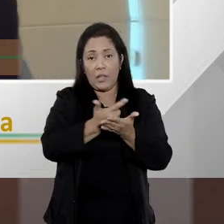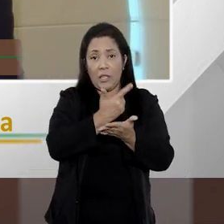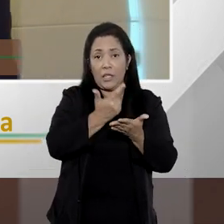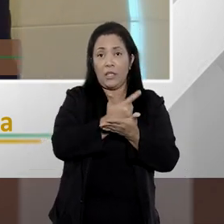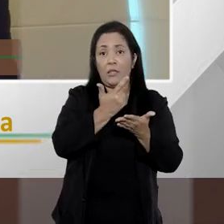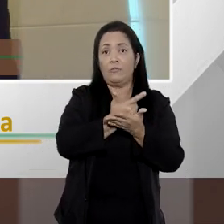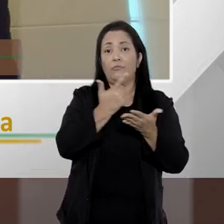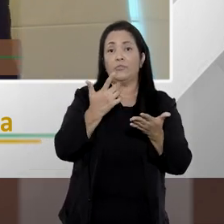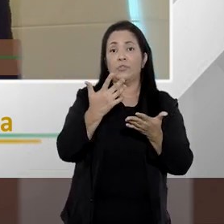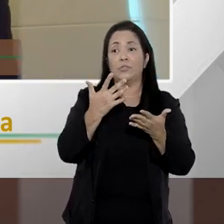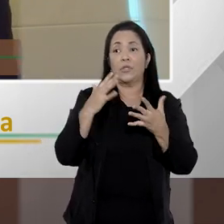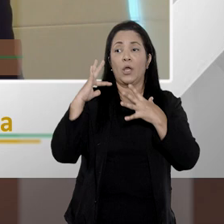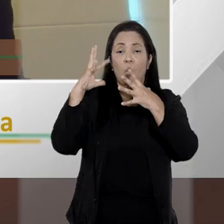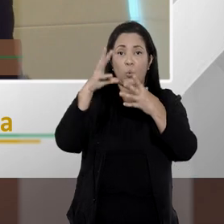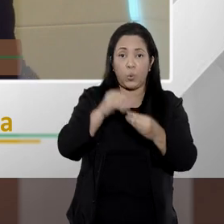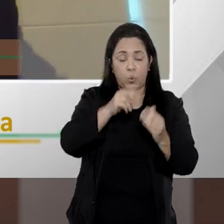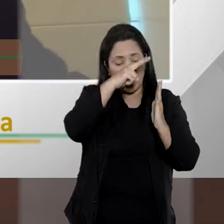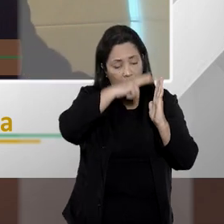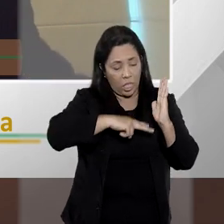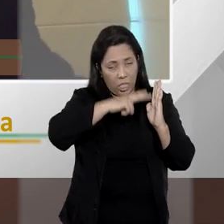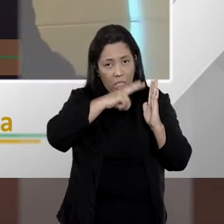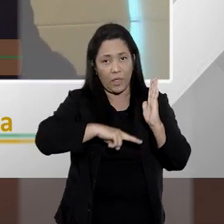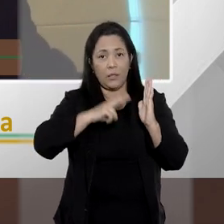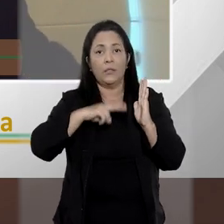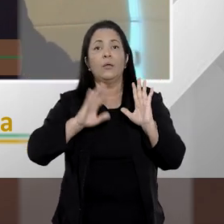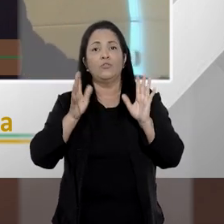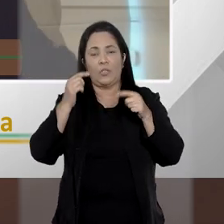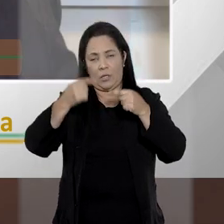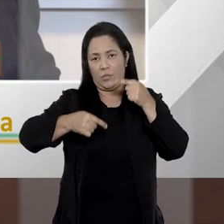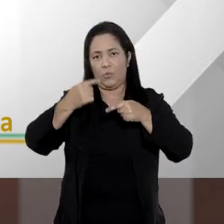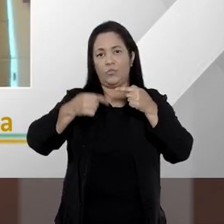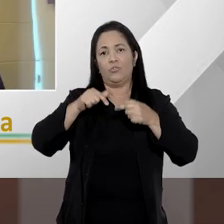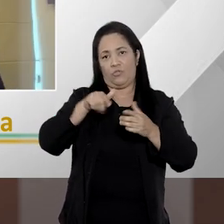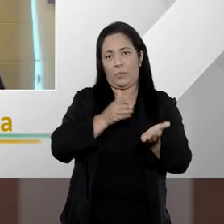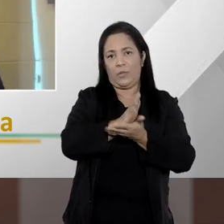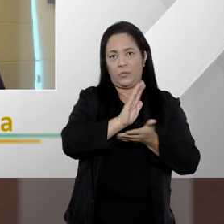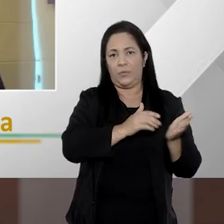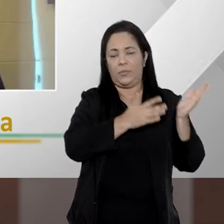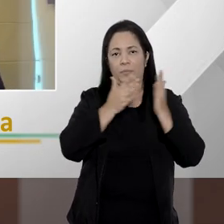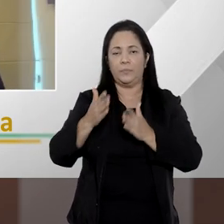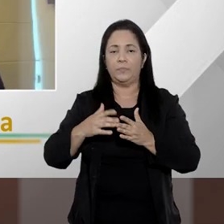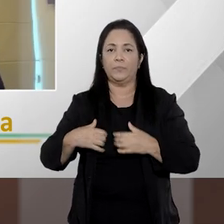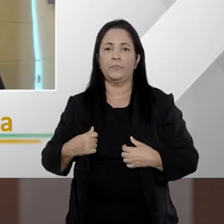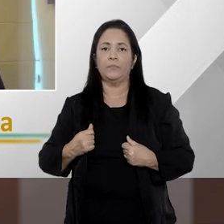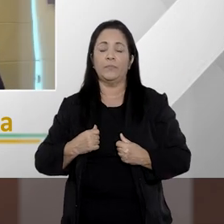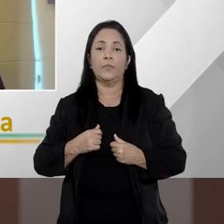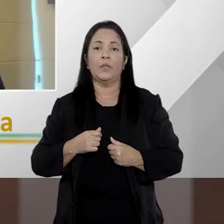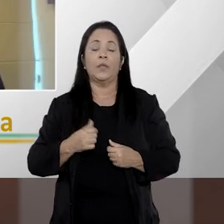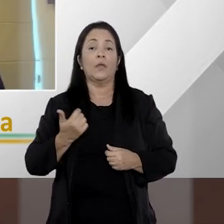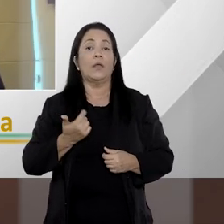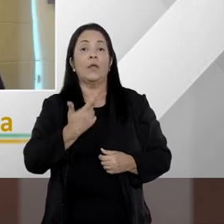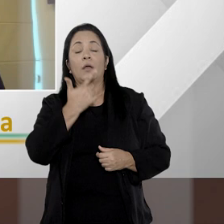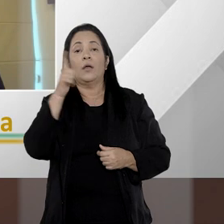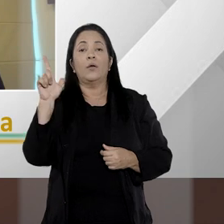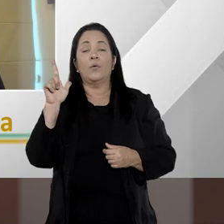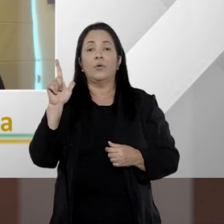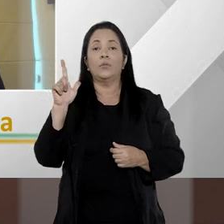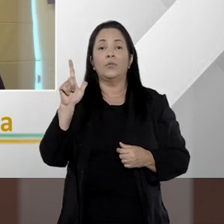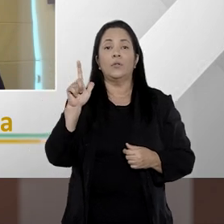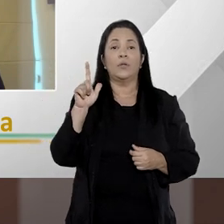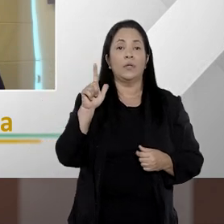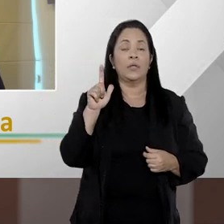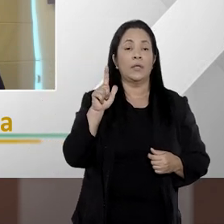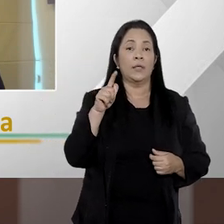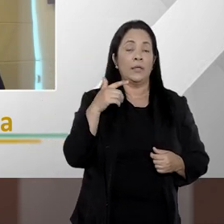resenhas especificamente, foi algo uhum. né, vivenciado nos últimos anos. Uhum. Um outro instituto da execução penal é a